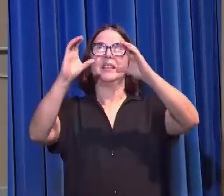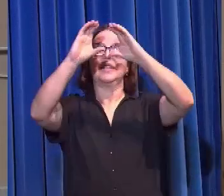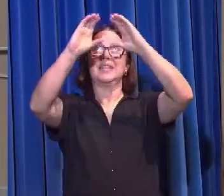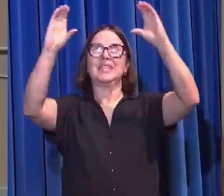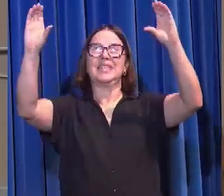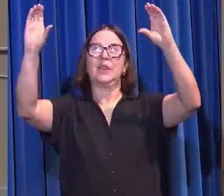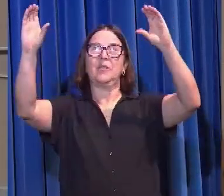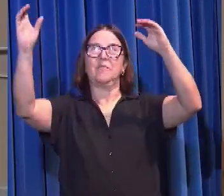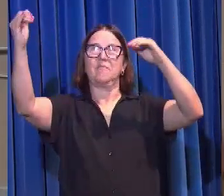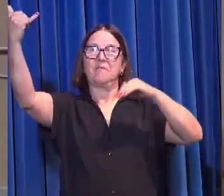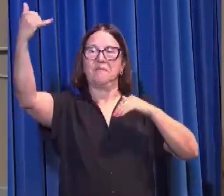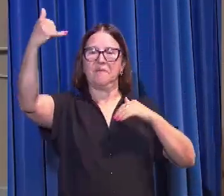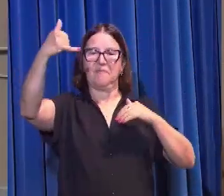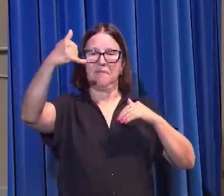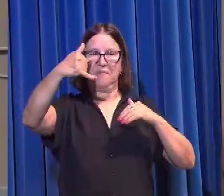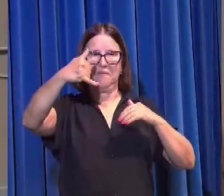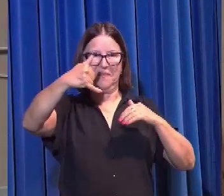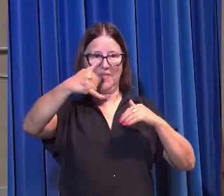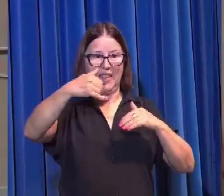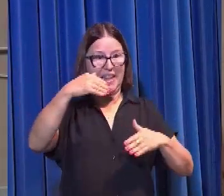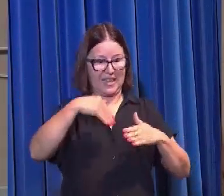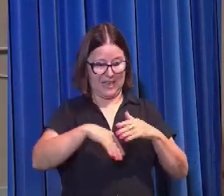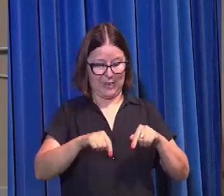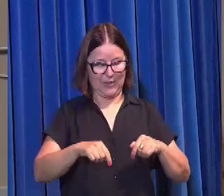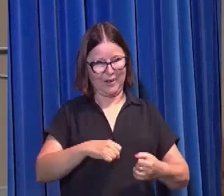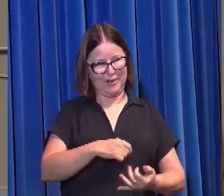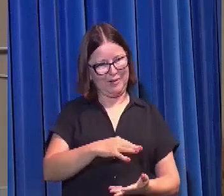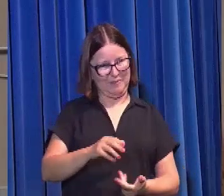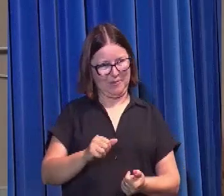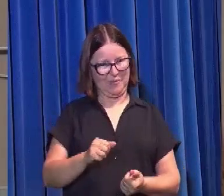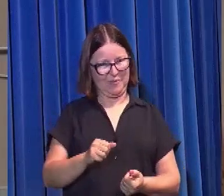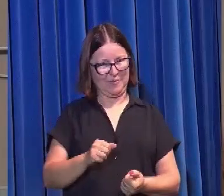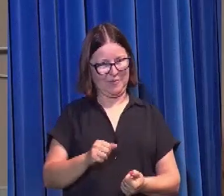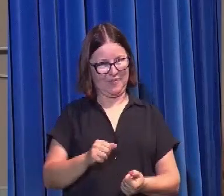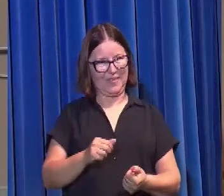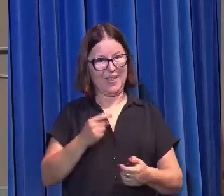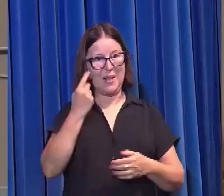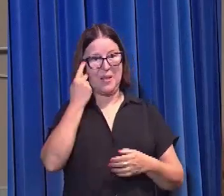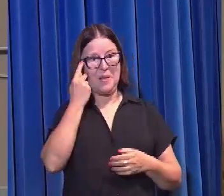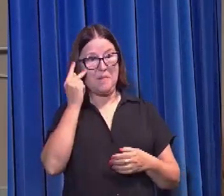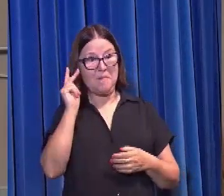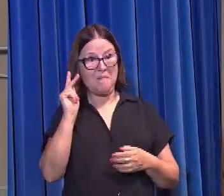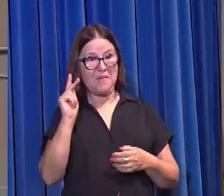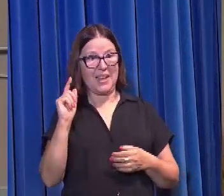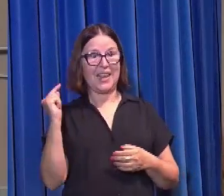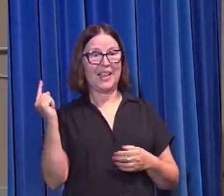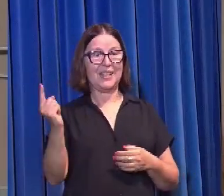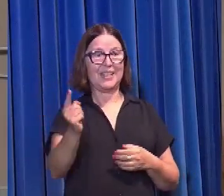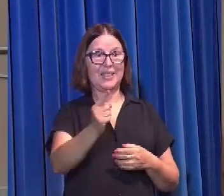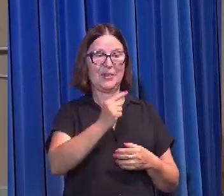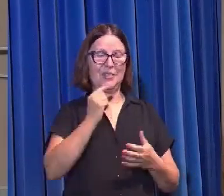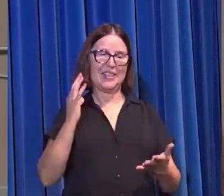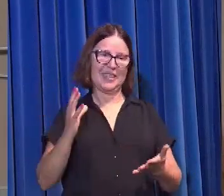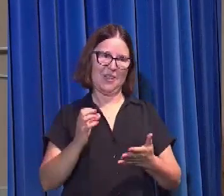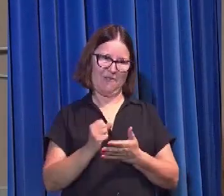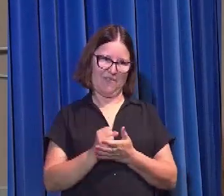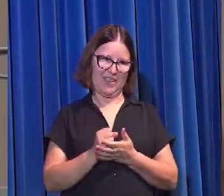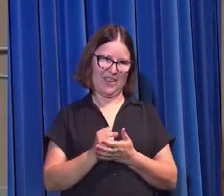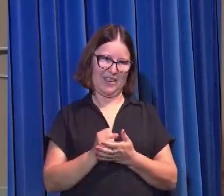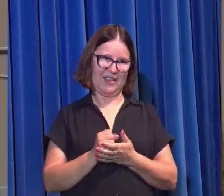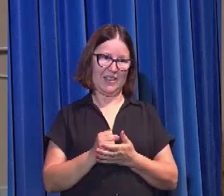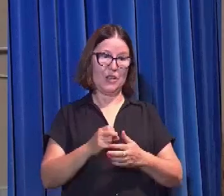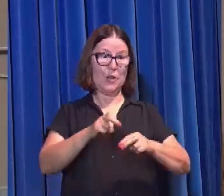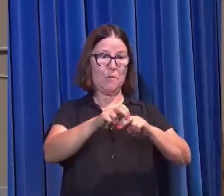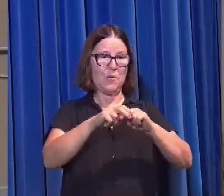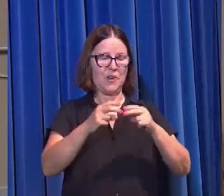buscar você. Isso é humildade. Isso é mansidão. O que quer dizer subiu, senão que também havia descido até as